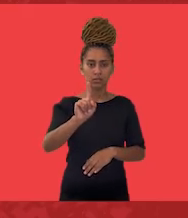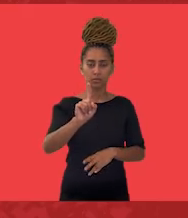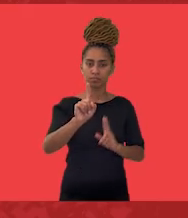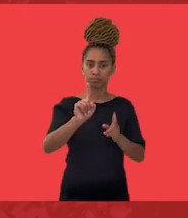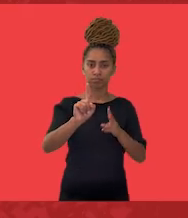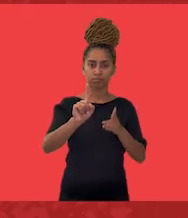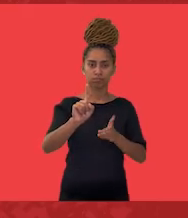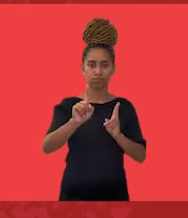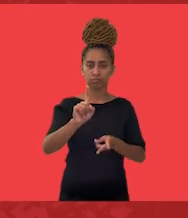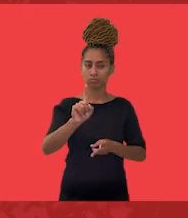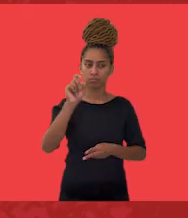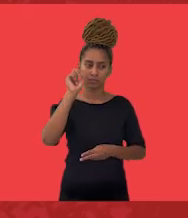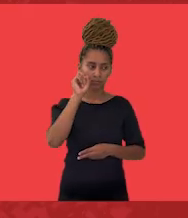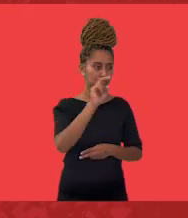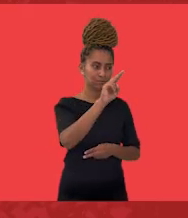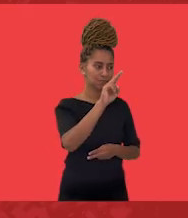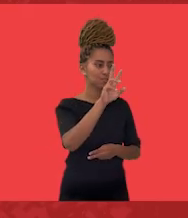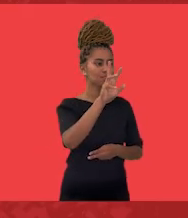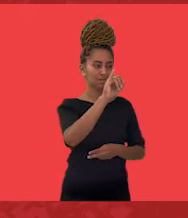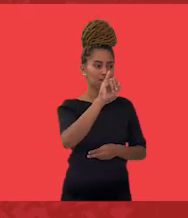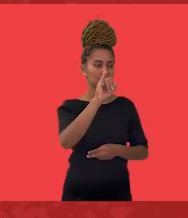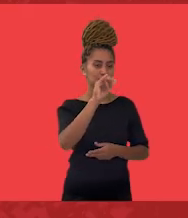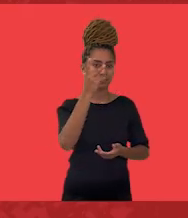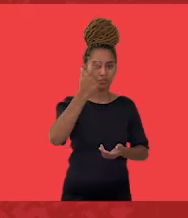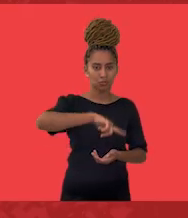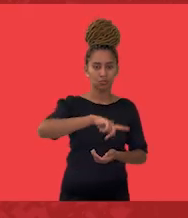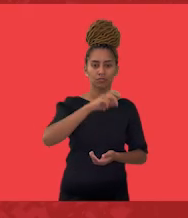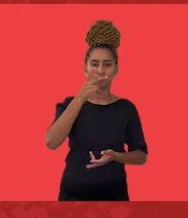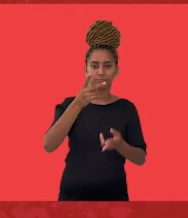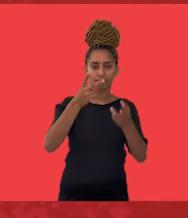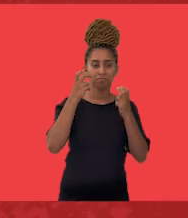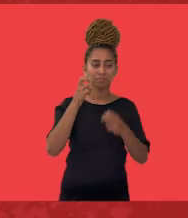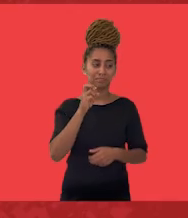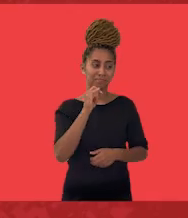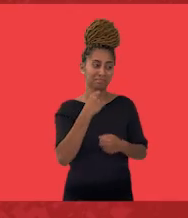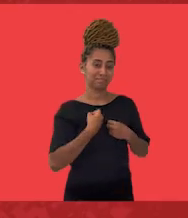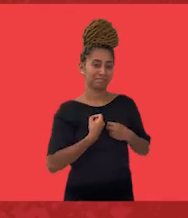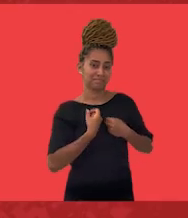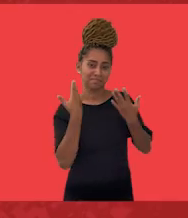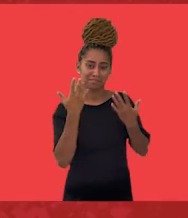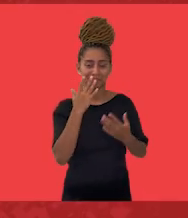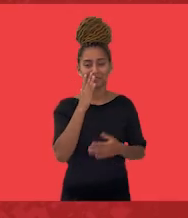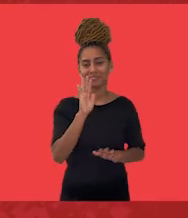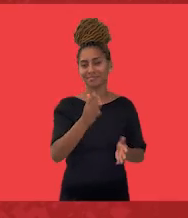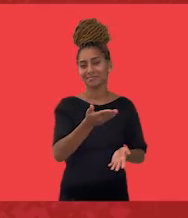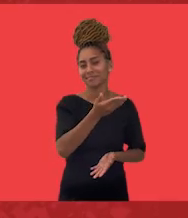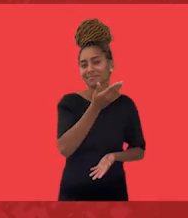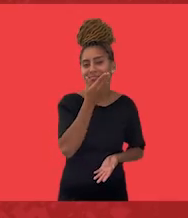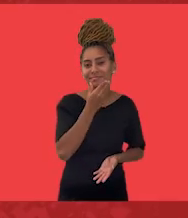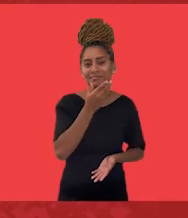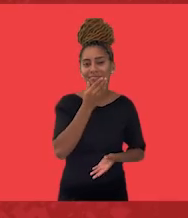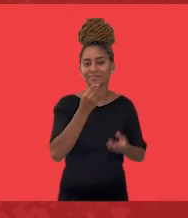Sinal fechou, parei tonta, me flagrei dando bandeira, arrumando a postura e os cabelos